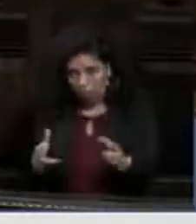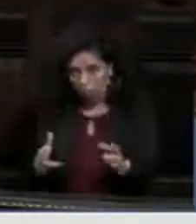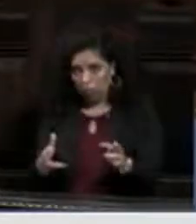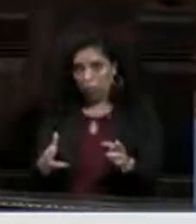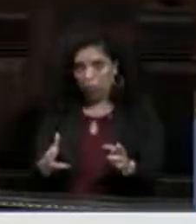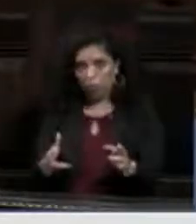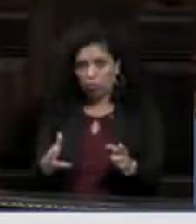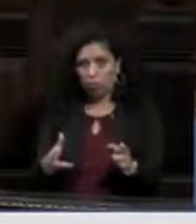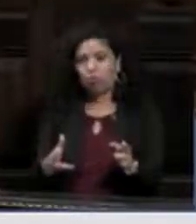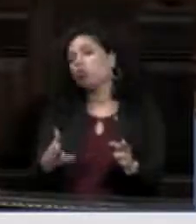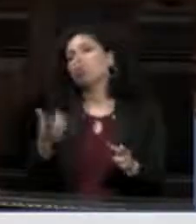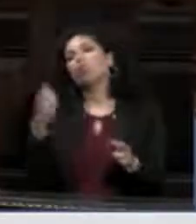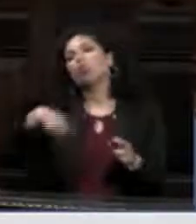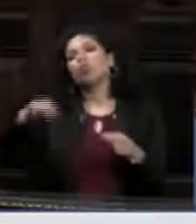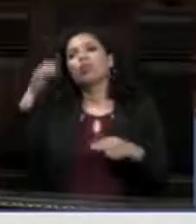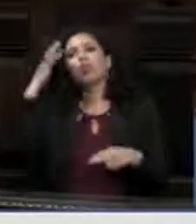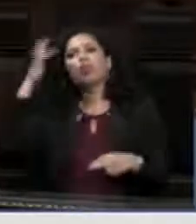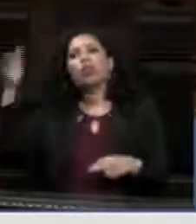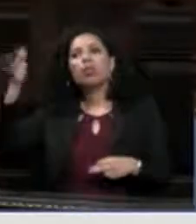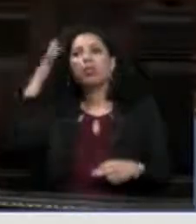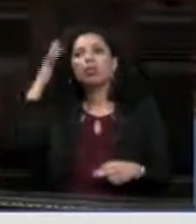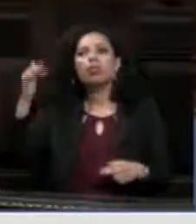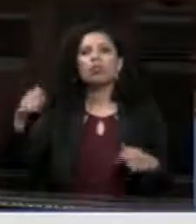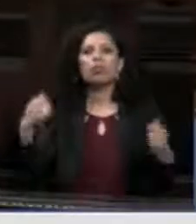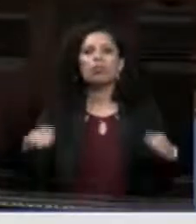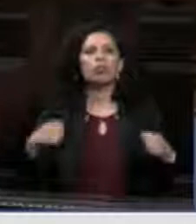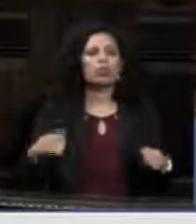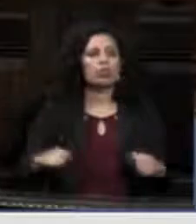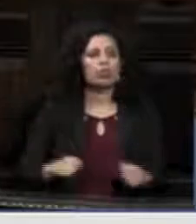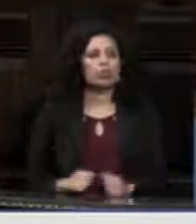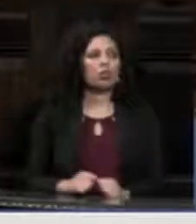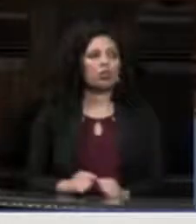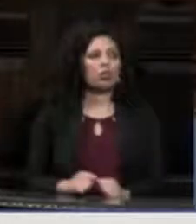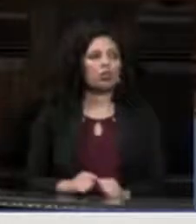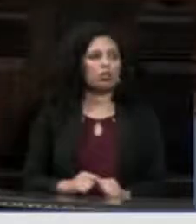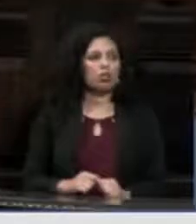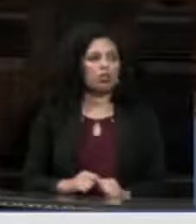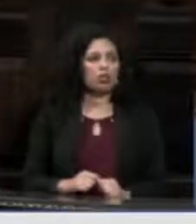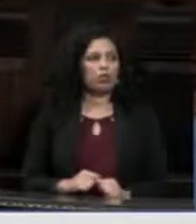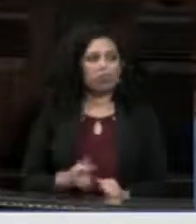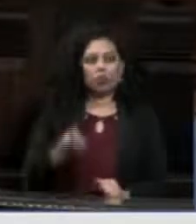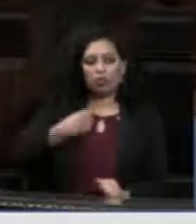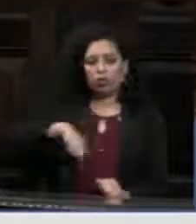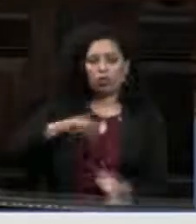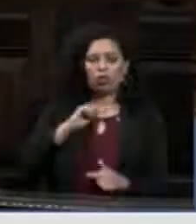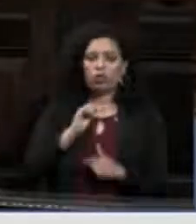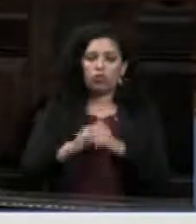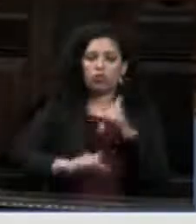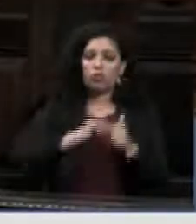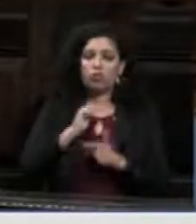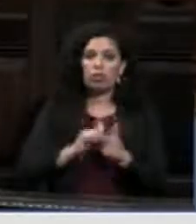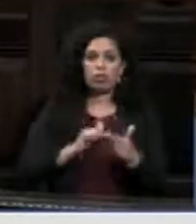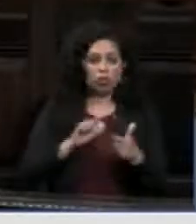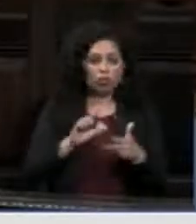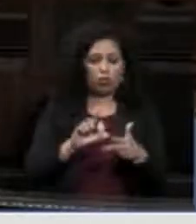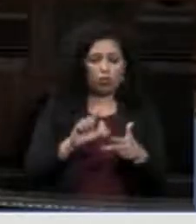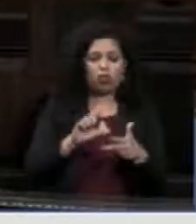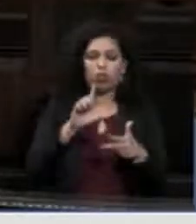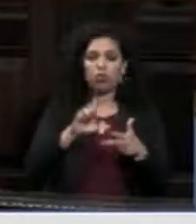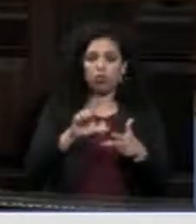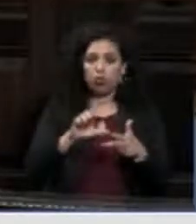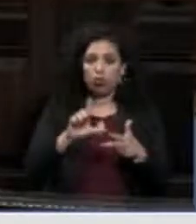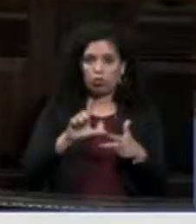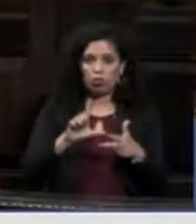carreiras, nas diferentes funções, são servidores, são trabalhadores do Poder Legislativo. No Poder